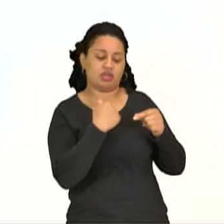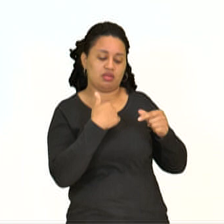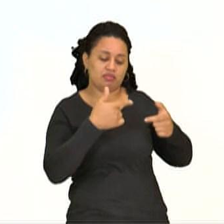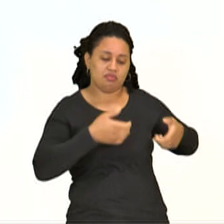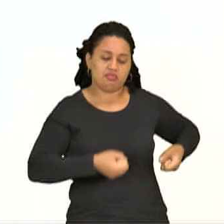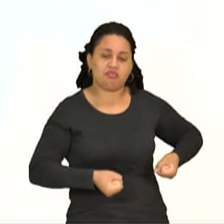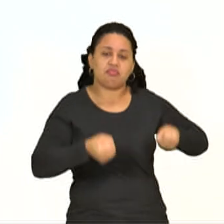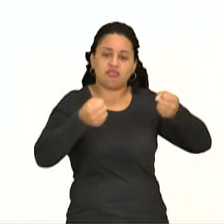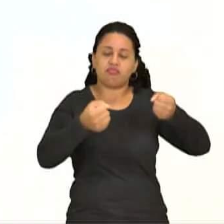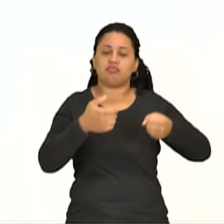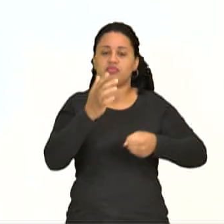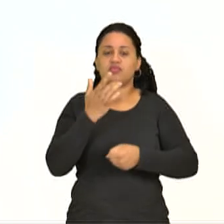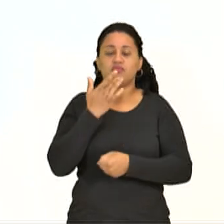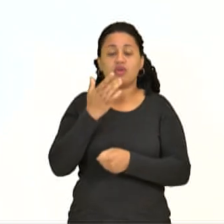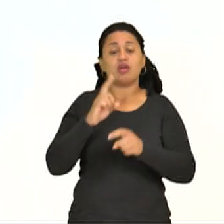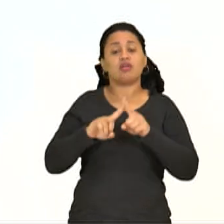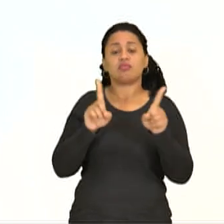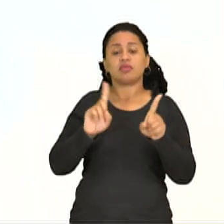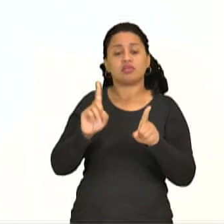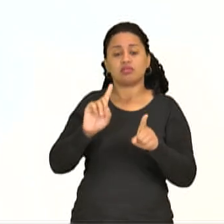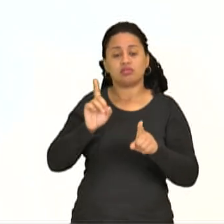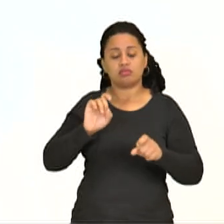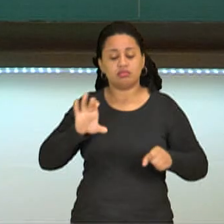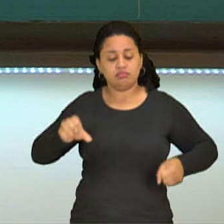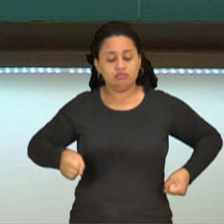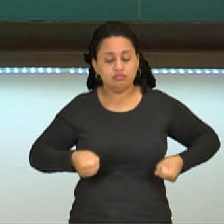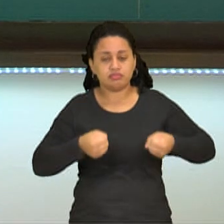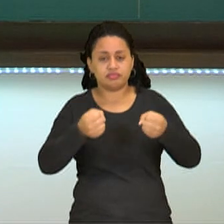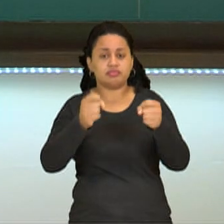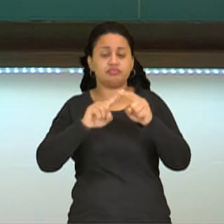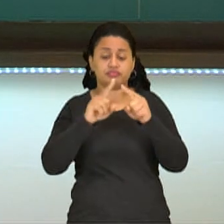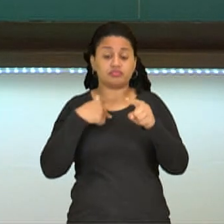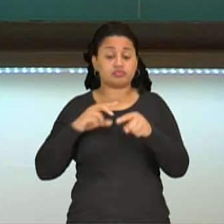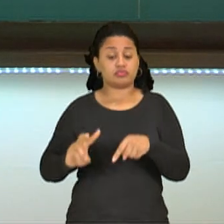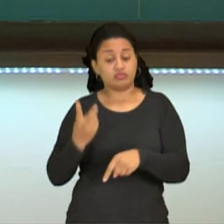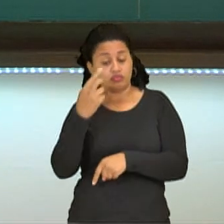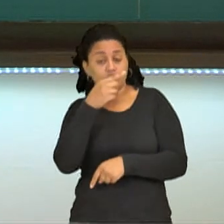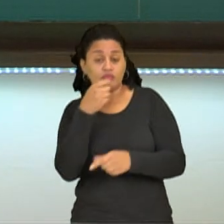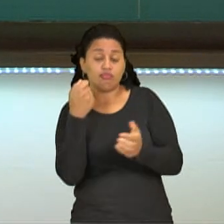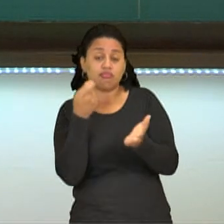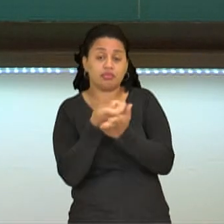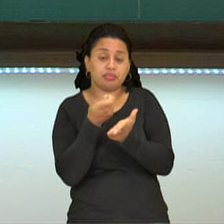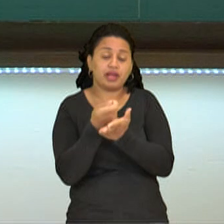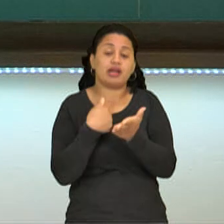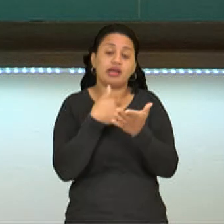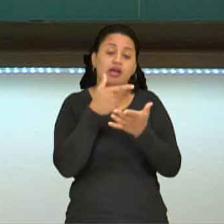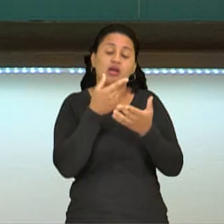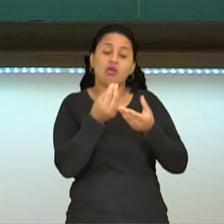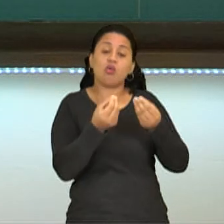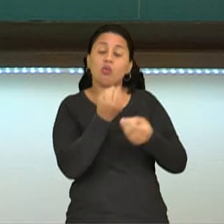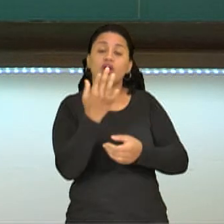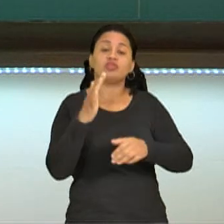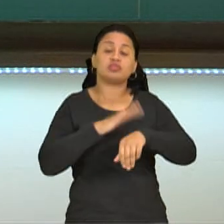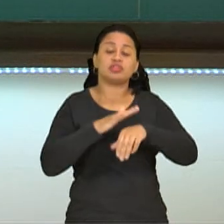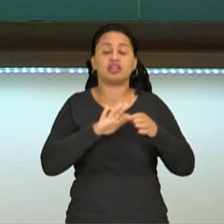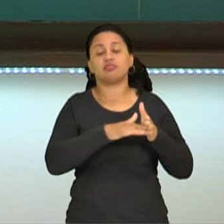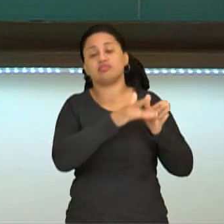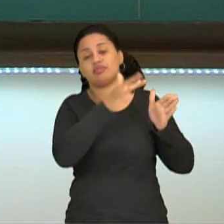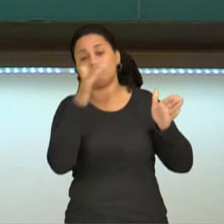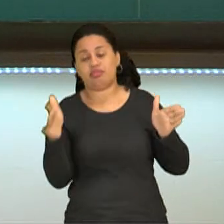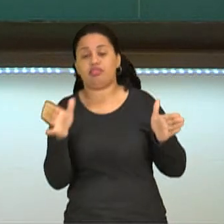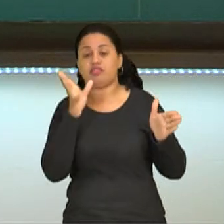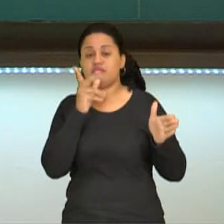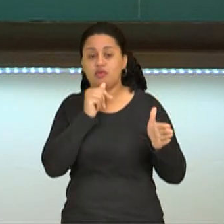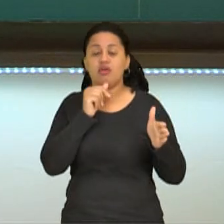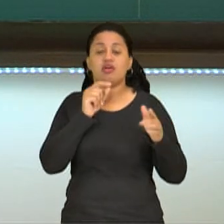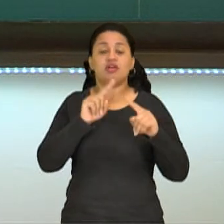transporte mais facilmente, mas não é somente isso, também o custo da embalagem em termos de estrutura, onde ela resiste melhor, mas tem também